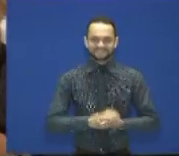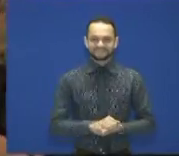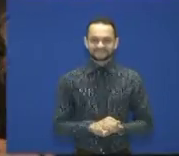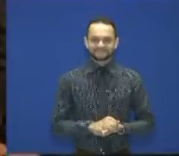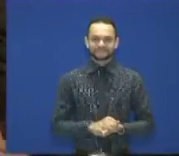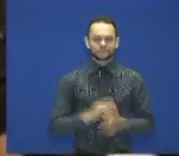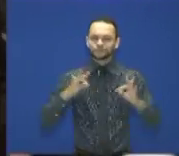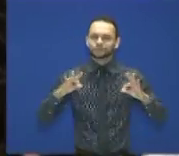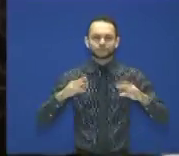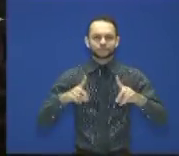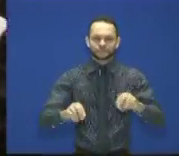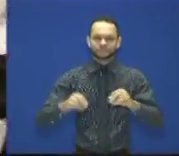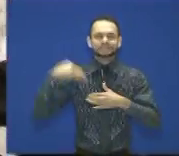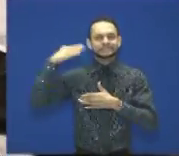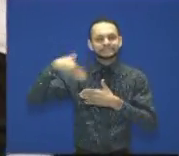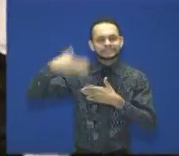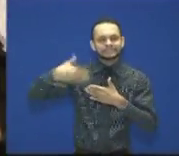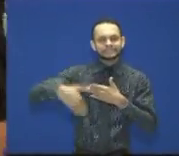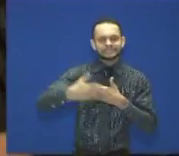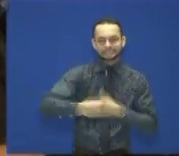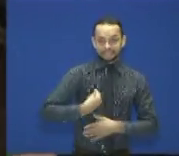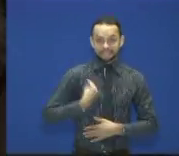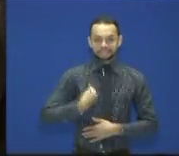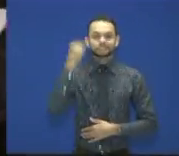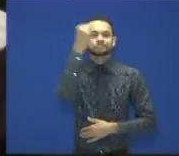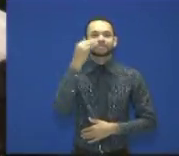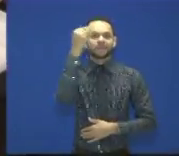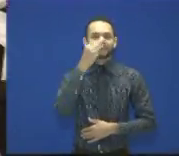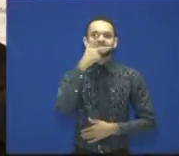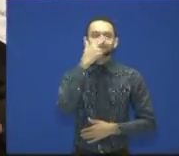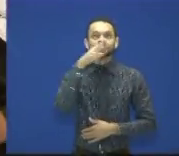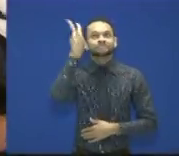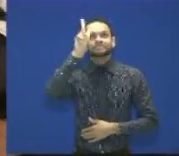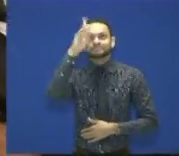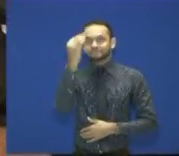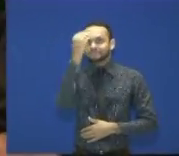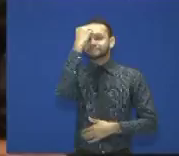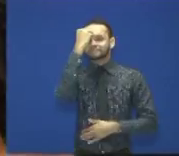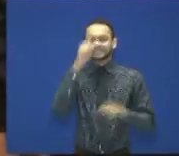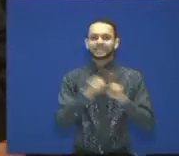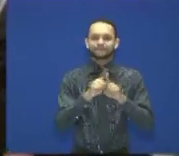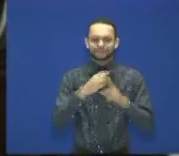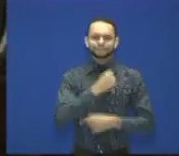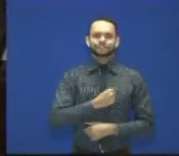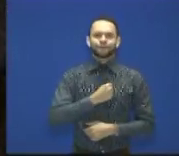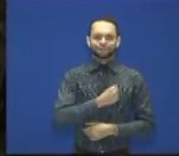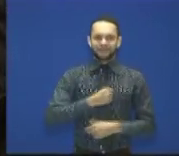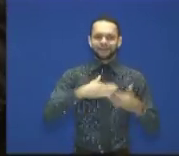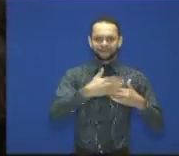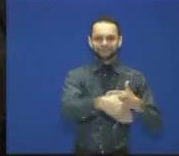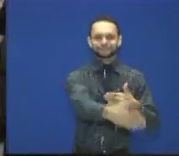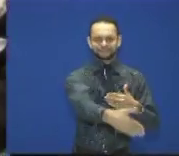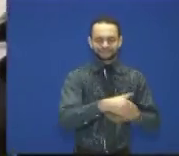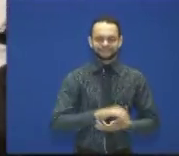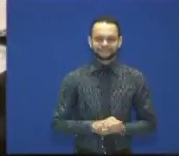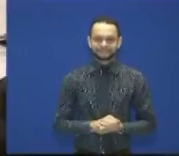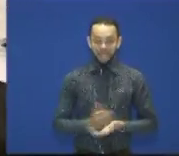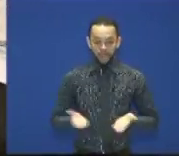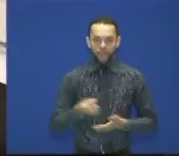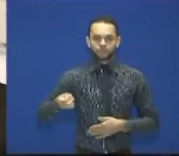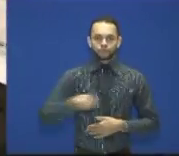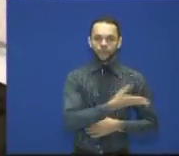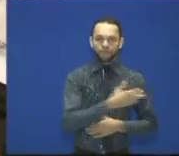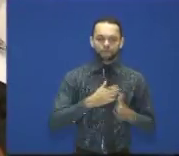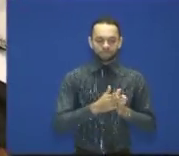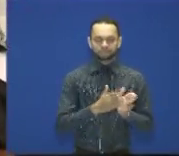Todas essas vivências se tornarão memórias e nos trarão saudades. Agora, vem uma nova etapa, novos